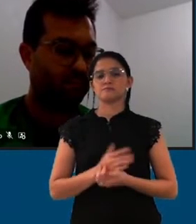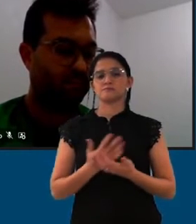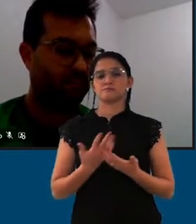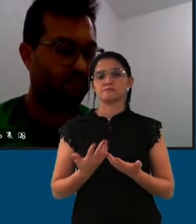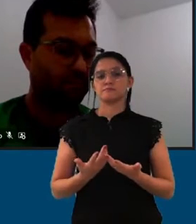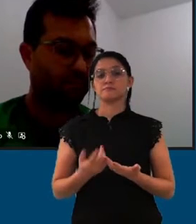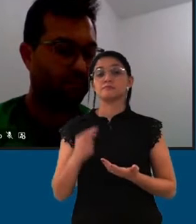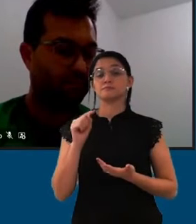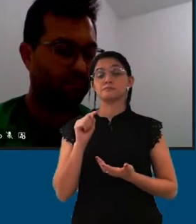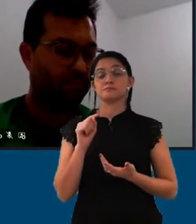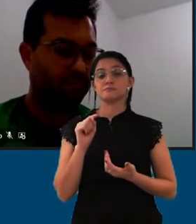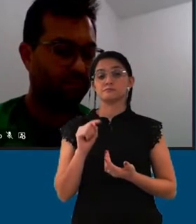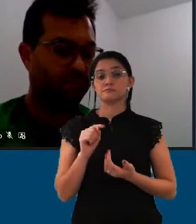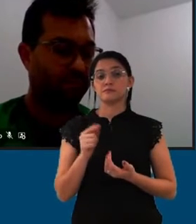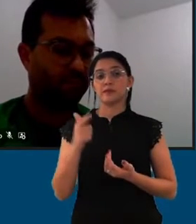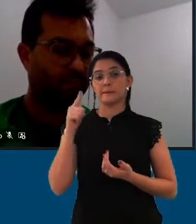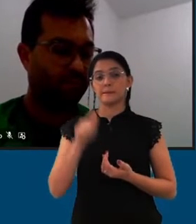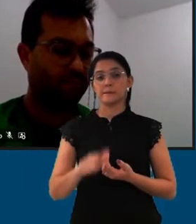Ponto.